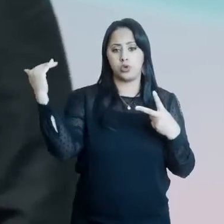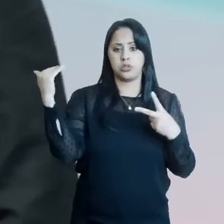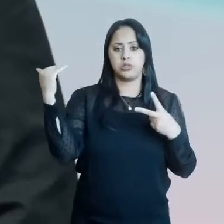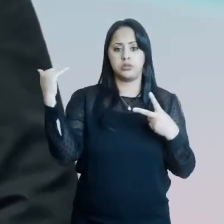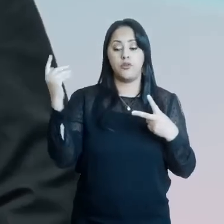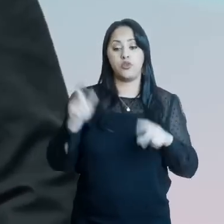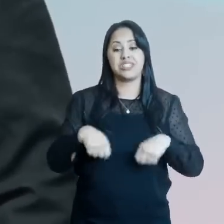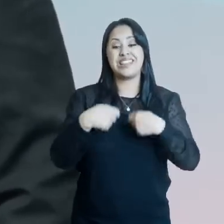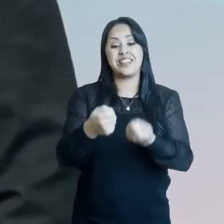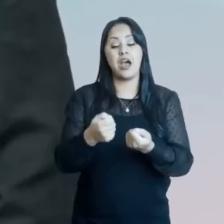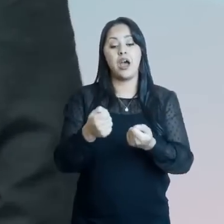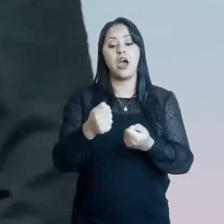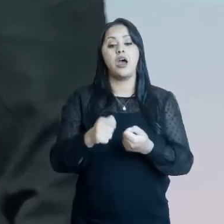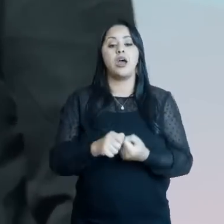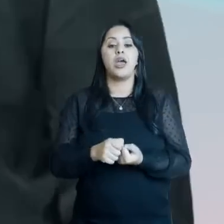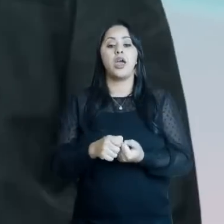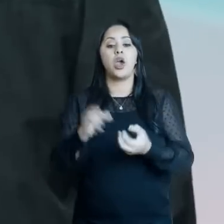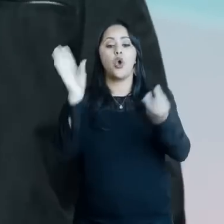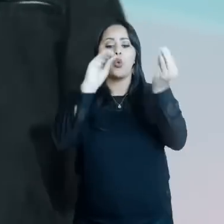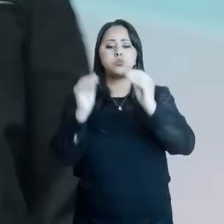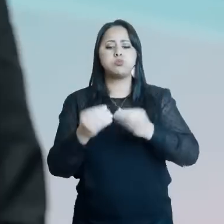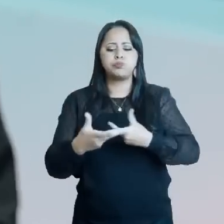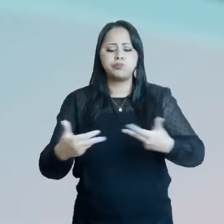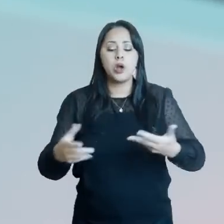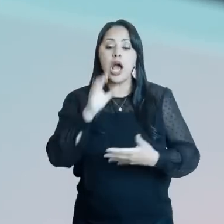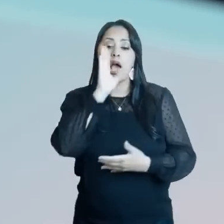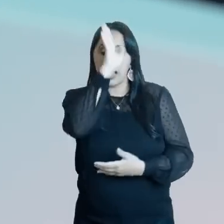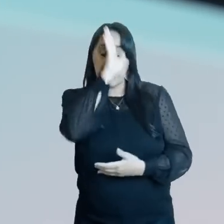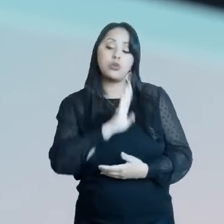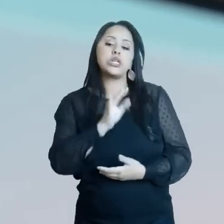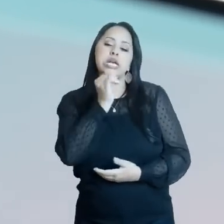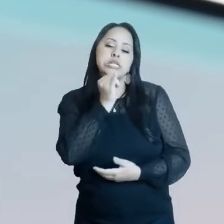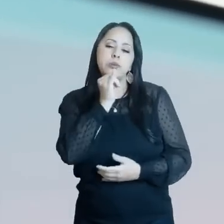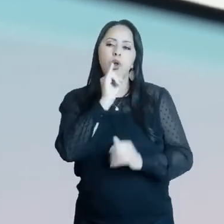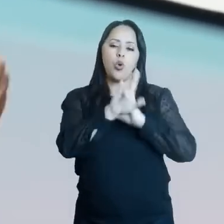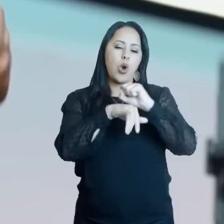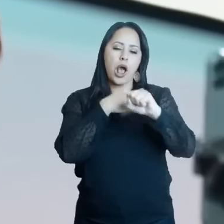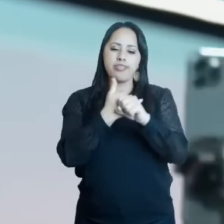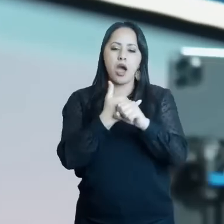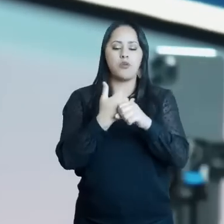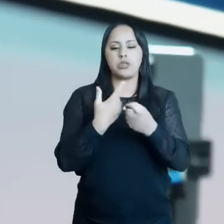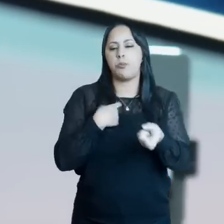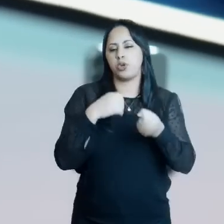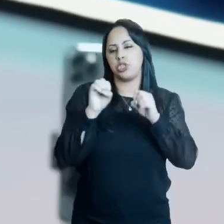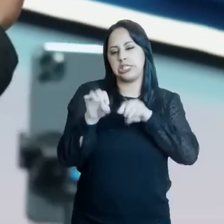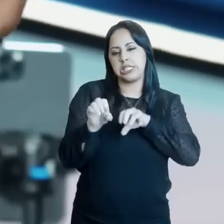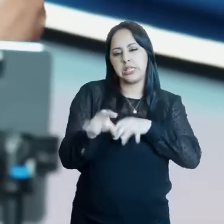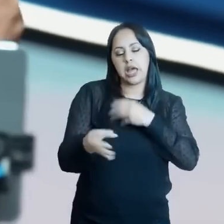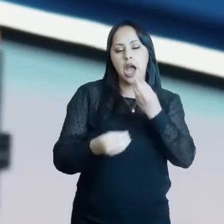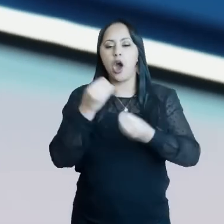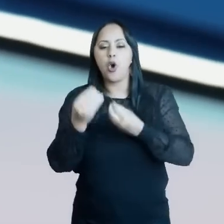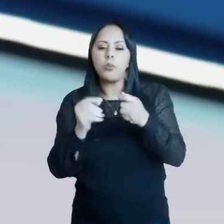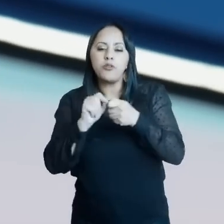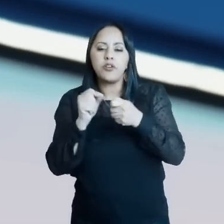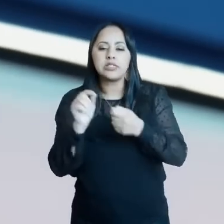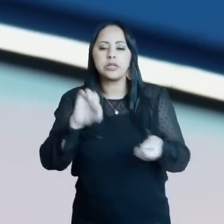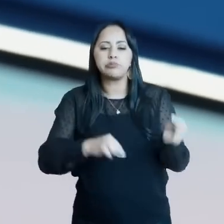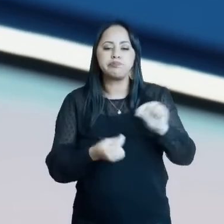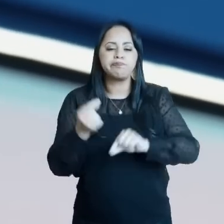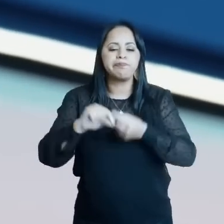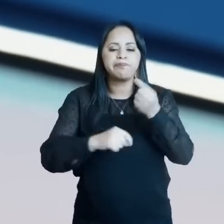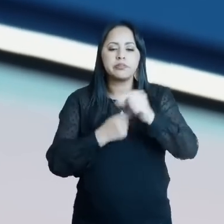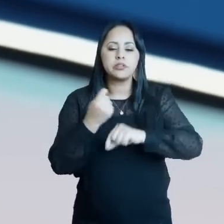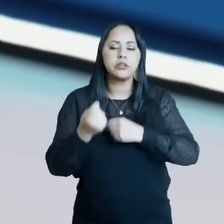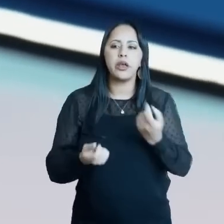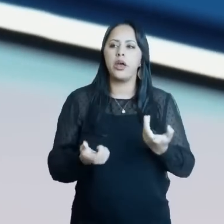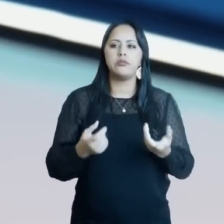entregar conteúdo gratuito sobre aquele assunto que você está falando. Então, se você tiver um canal no YouTube, é Marlene, né? Marlene. Se ela tiver um canal no YouTube que ela